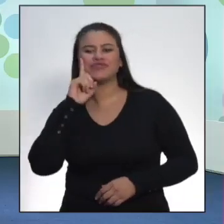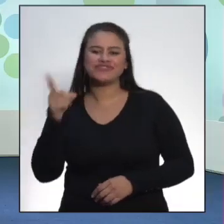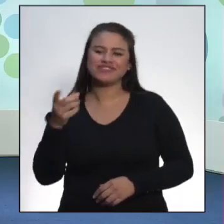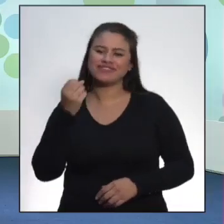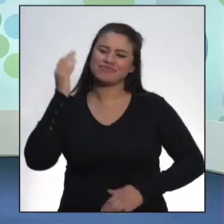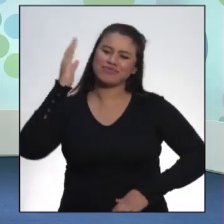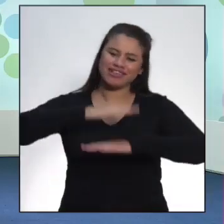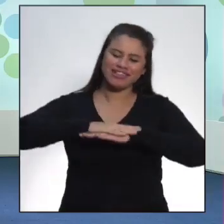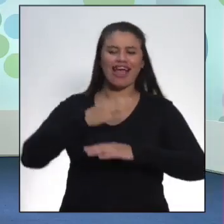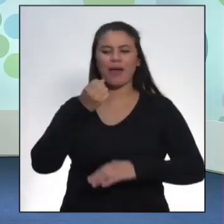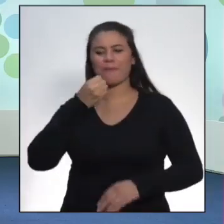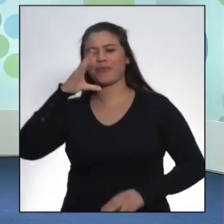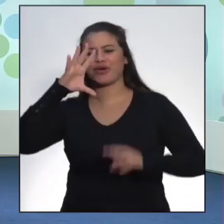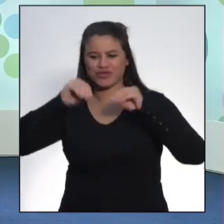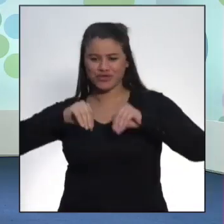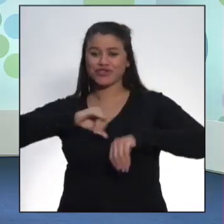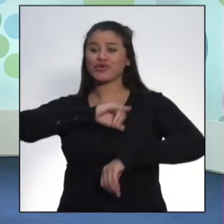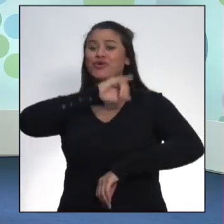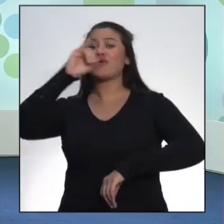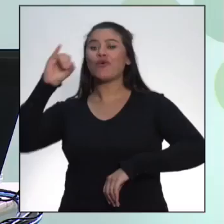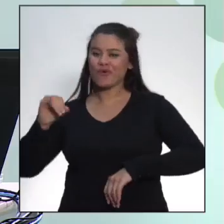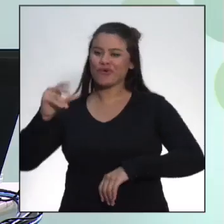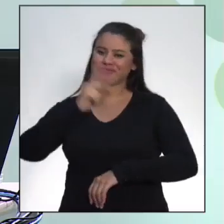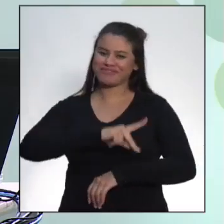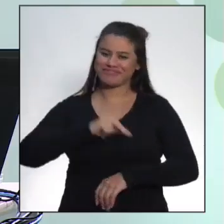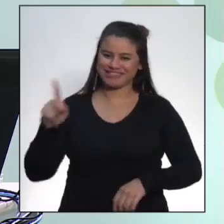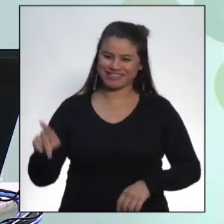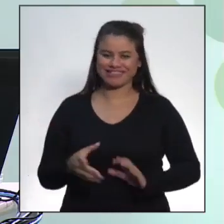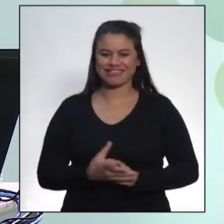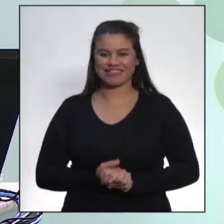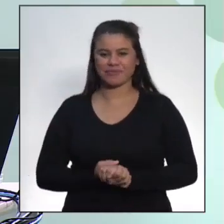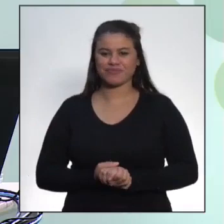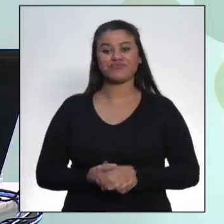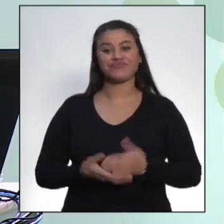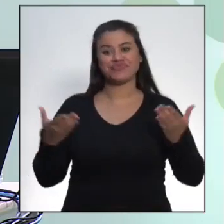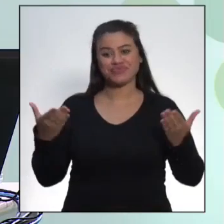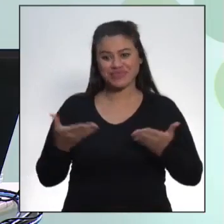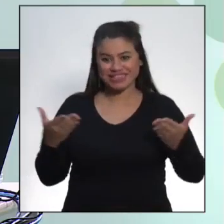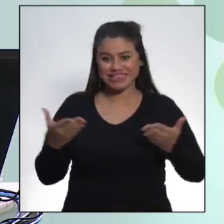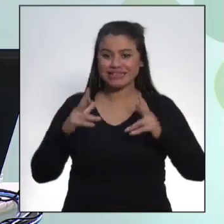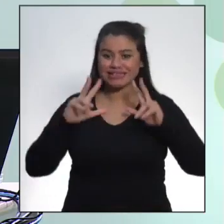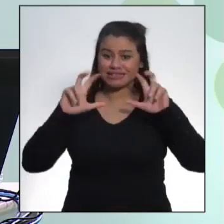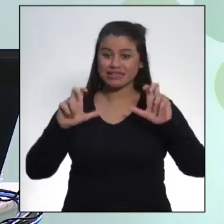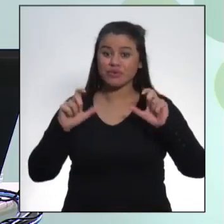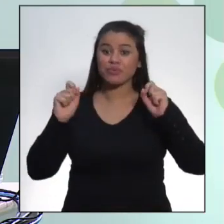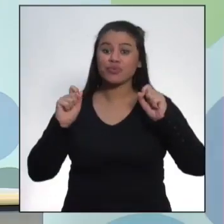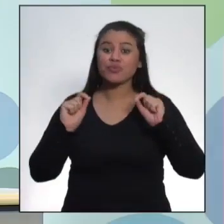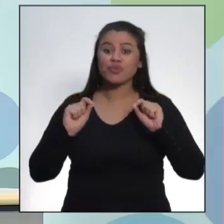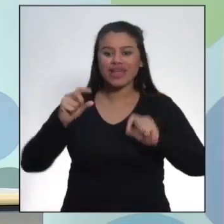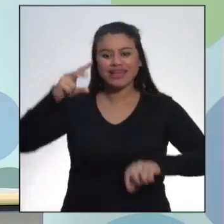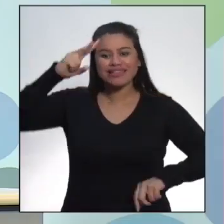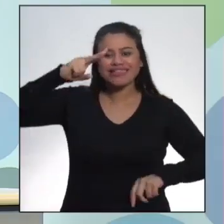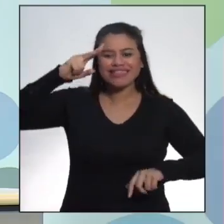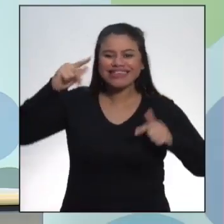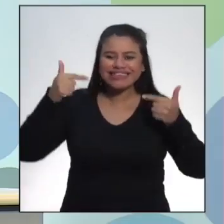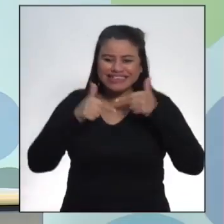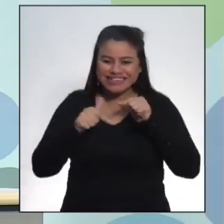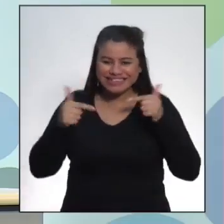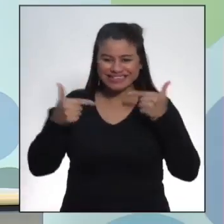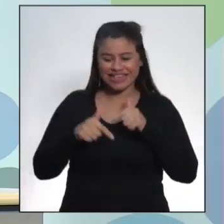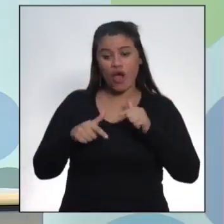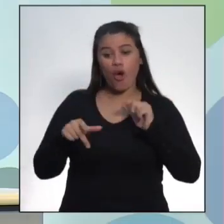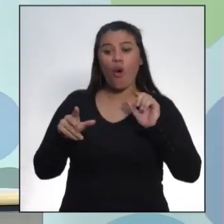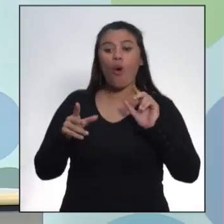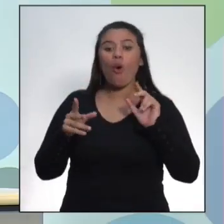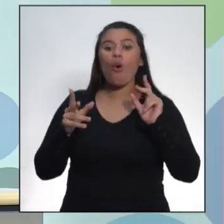Olá, professora Márcia. Então, essa aula será de comédia de costumes, né, professor Vamos Mauro? falar de texto teatral, com foco